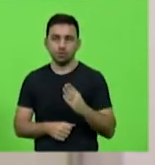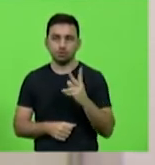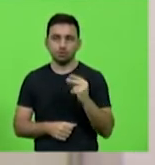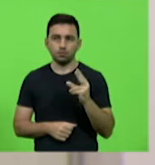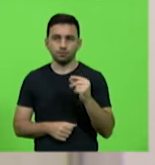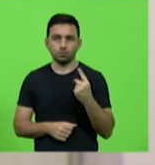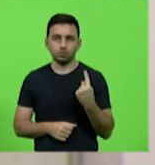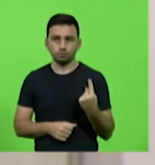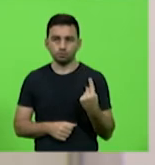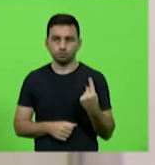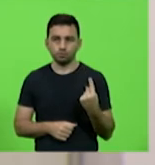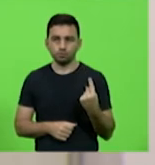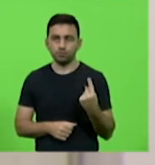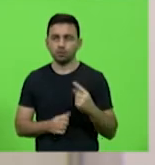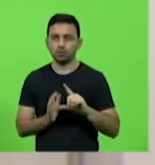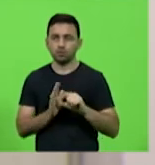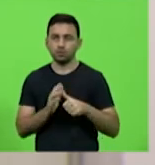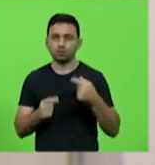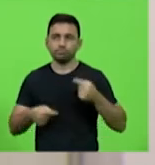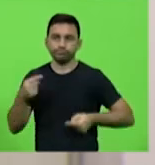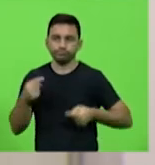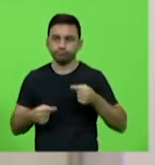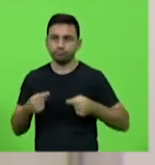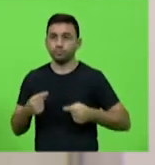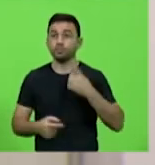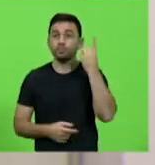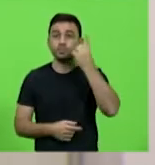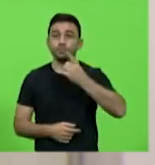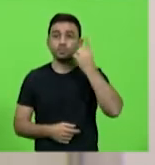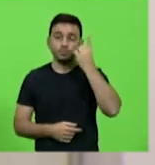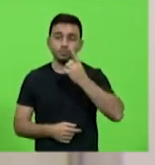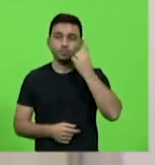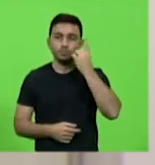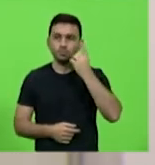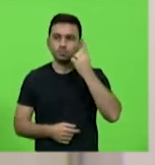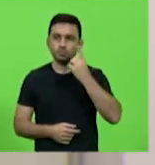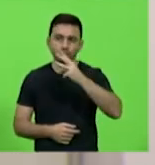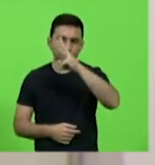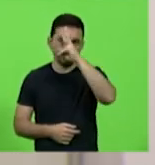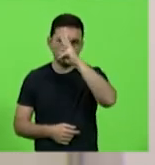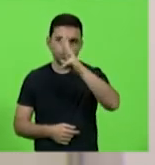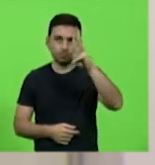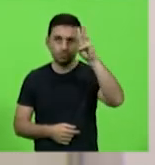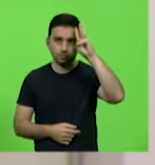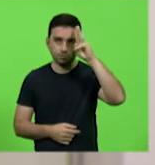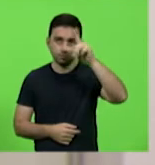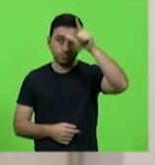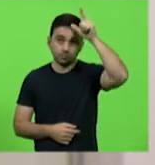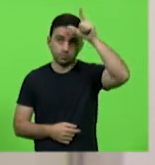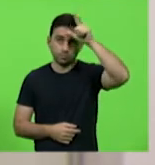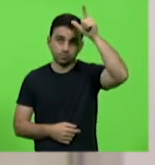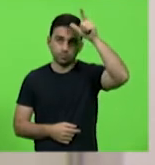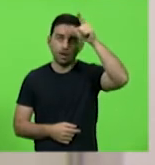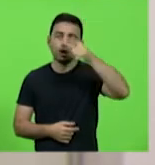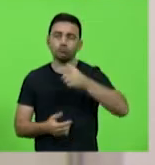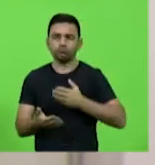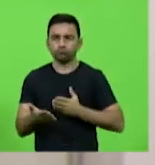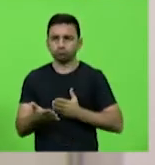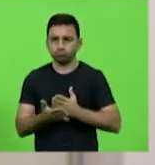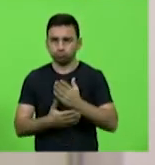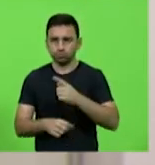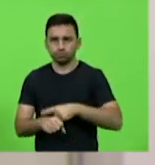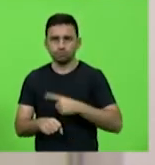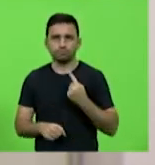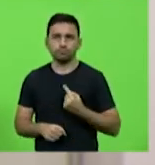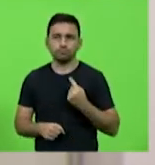7 e 77/2021. Após ser discutido pelos senhores deputados Volney Weber e Sargento Lima, foi aprovado em turno único